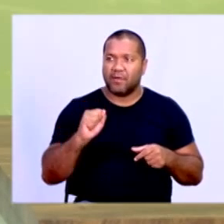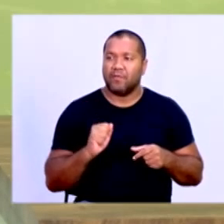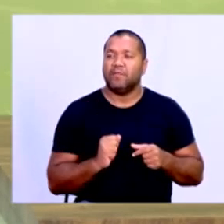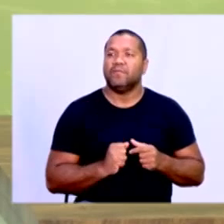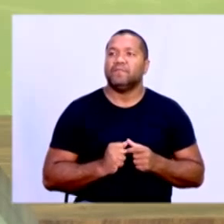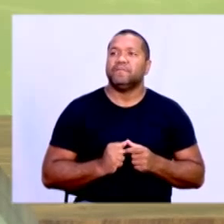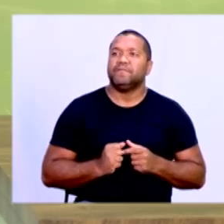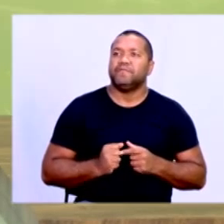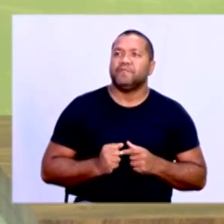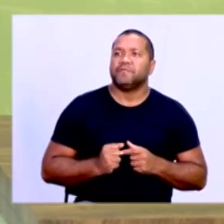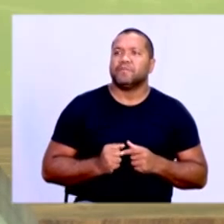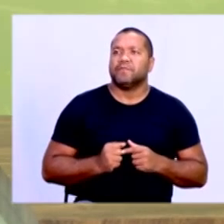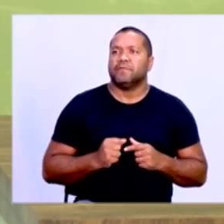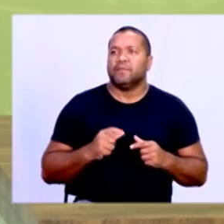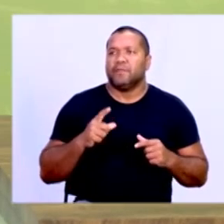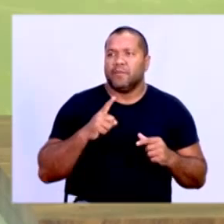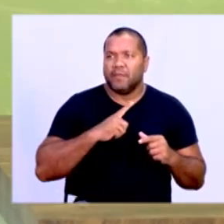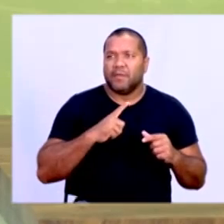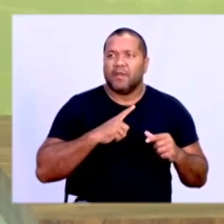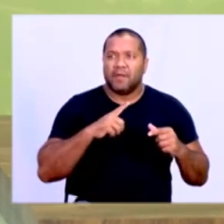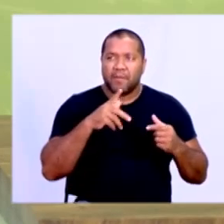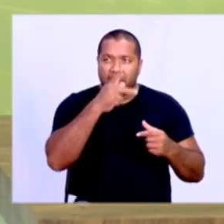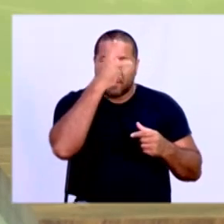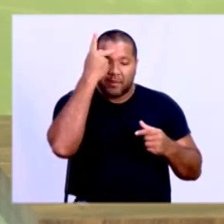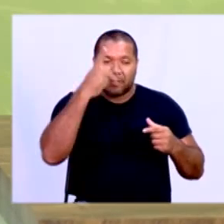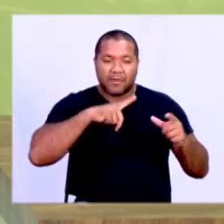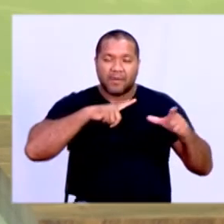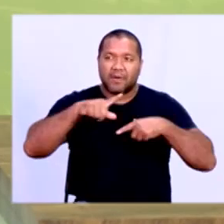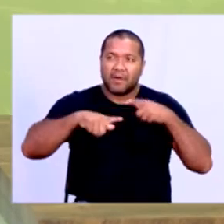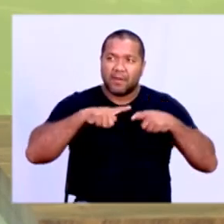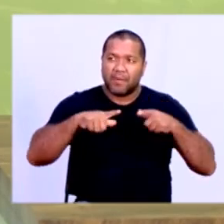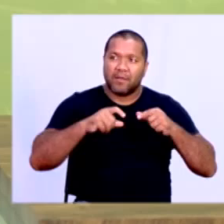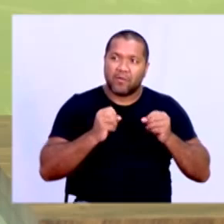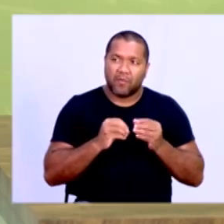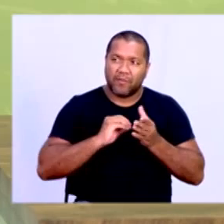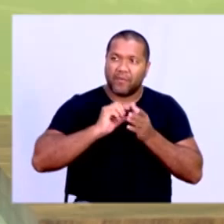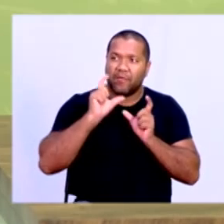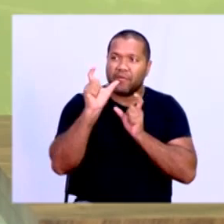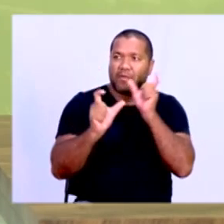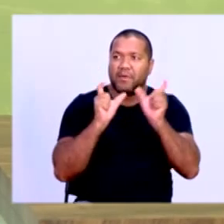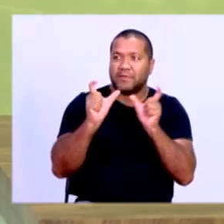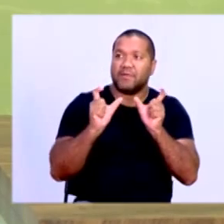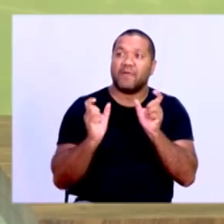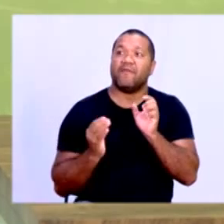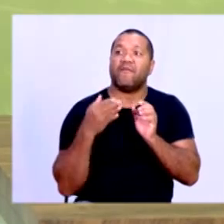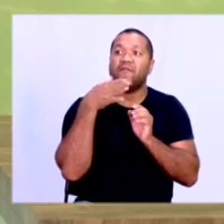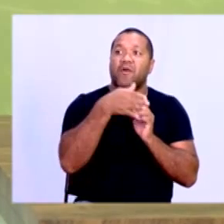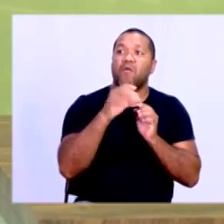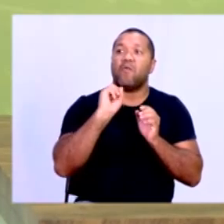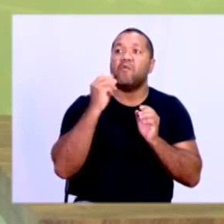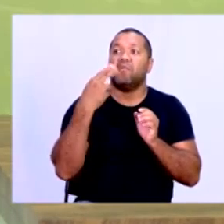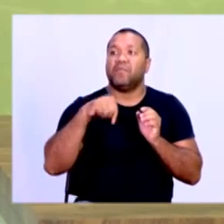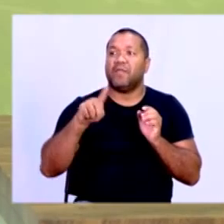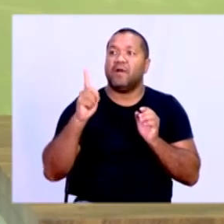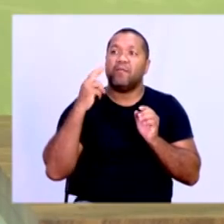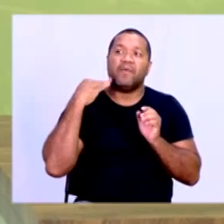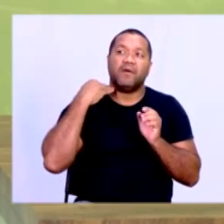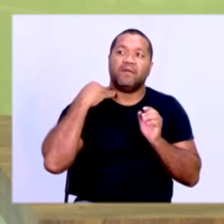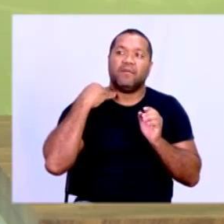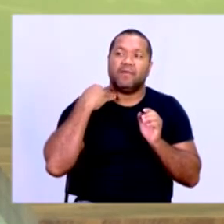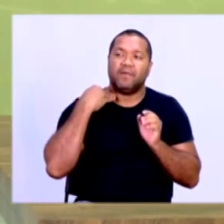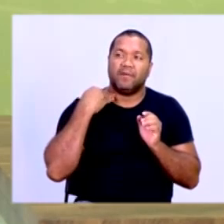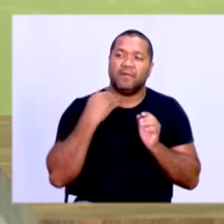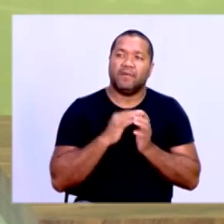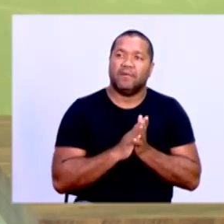e controle e manipulação dos dados que vão ou não para o banco. É o especialista. Então, essa divisão de modelo,